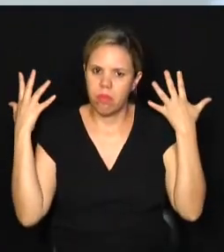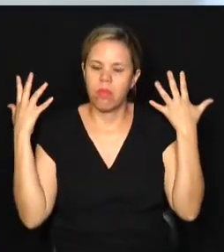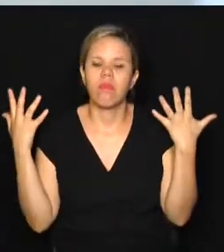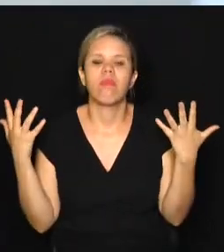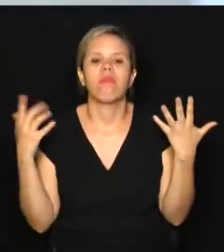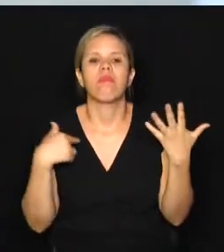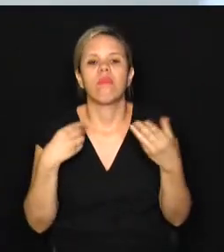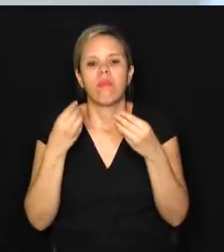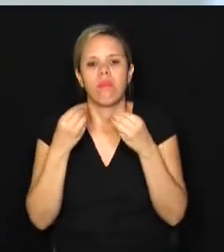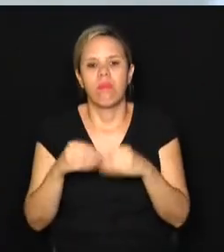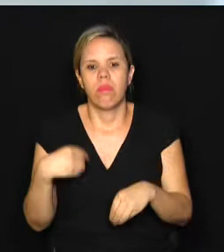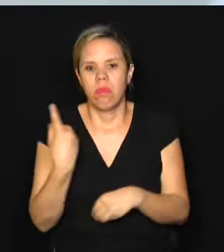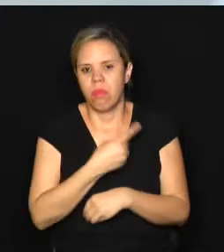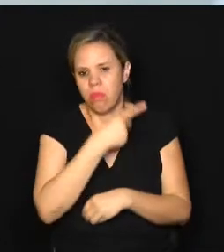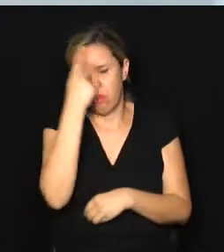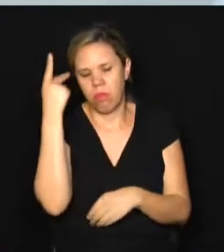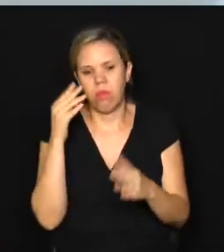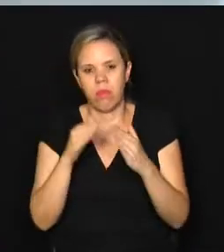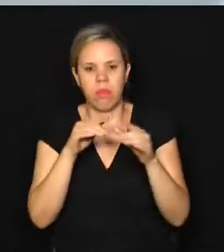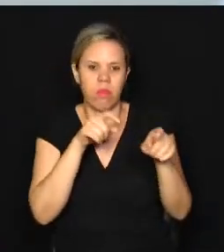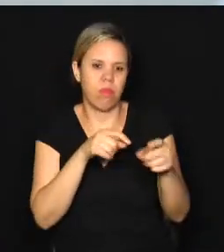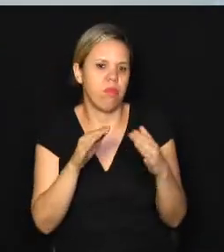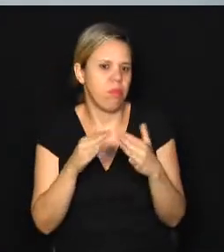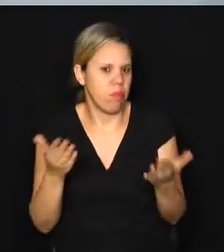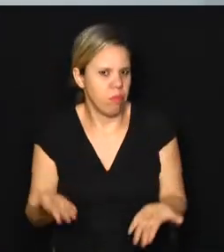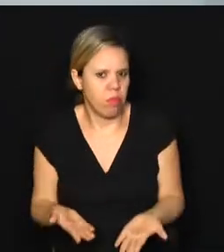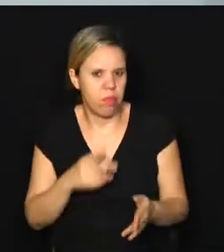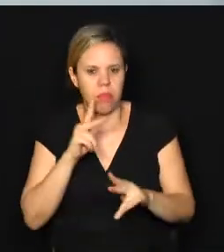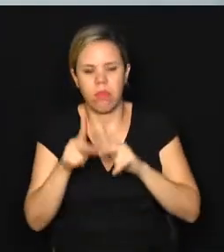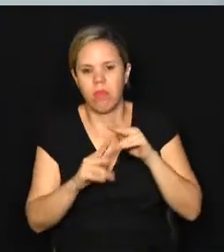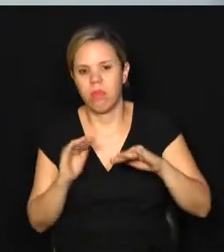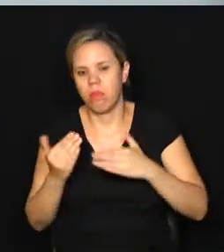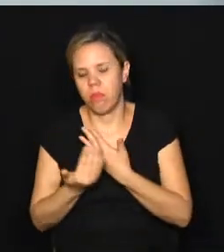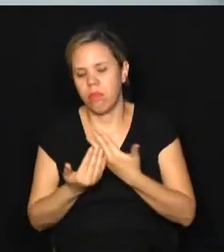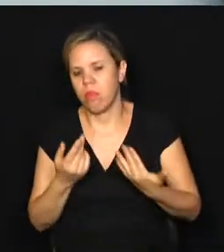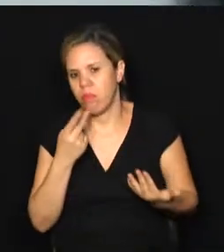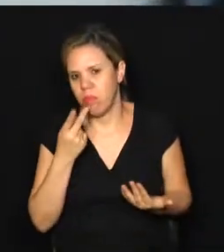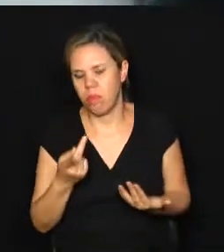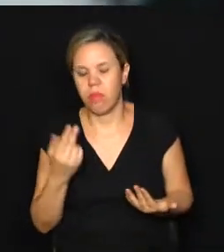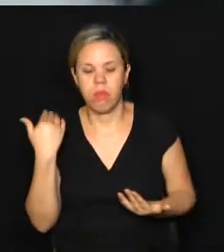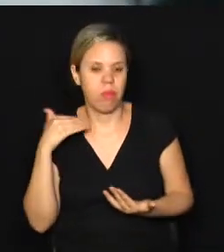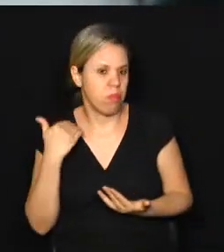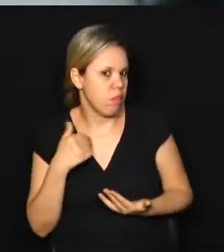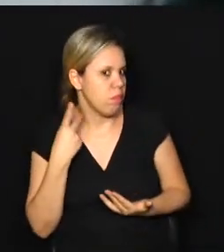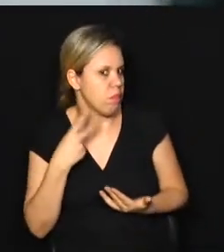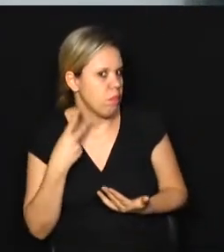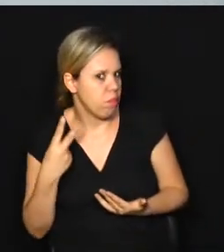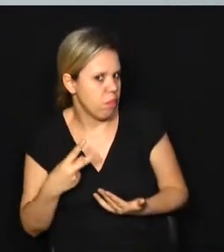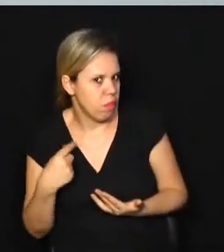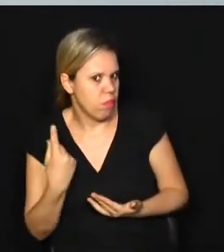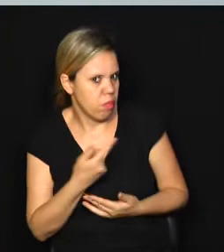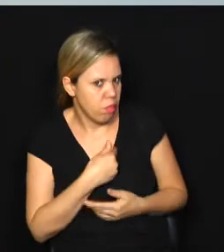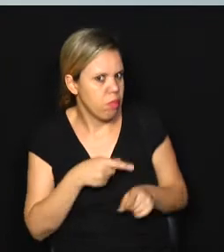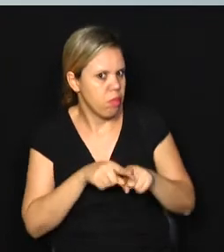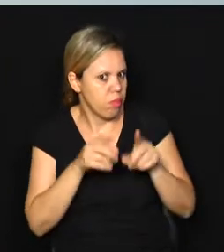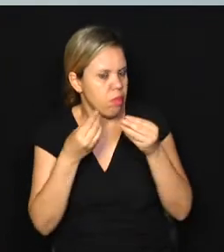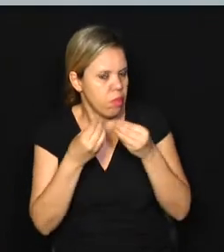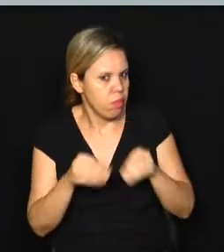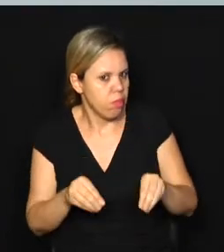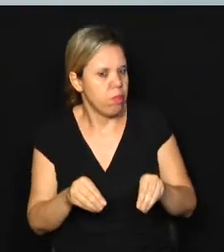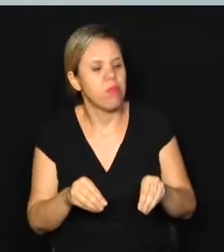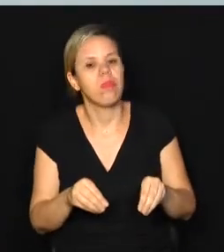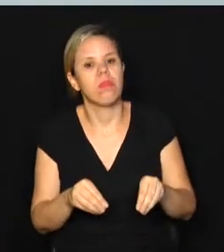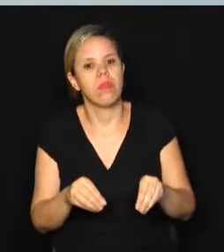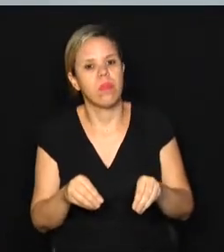sendo afetado a gente no lado pessoal, os moradores, como muito bem dito, Mariana, a gente está sendo afetado fortemente, a gente